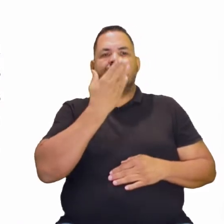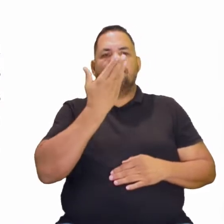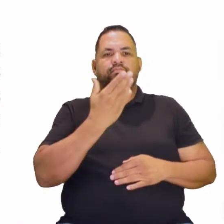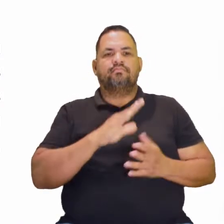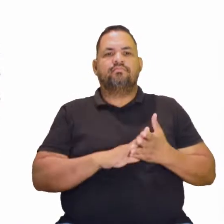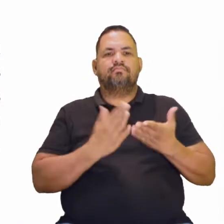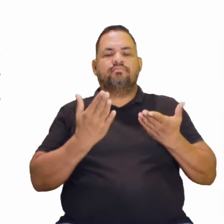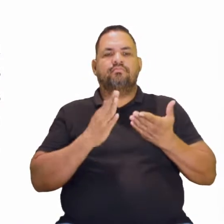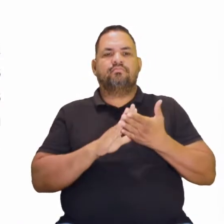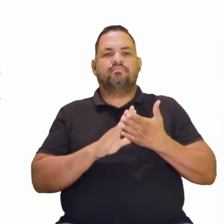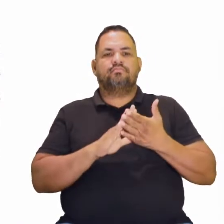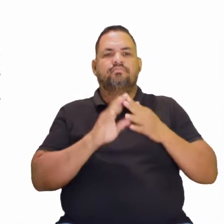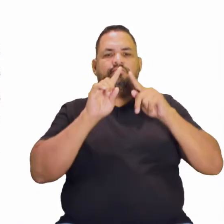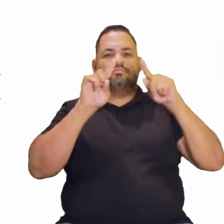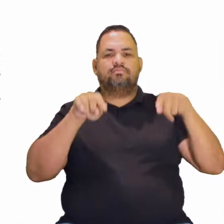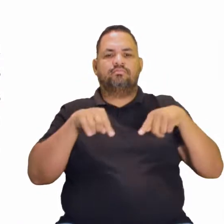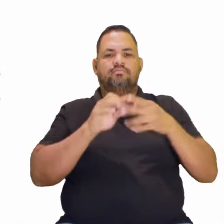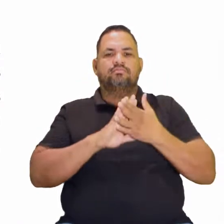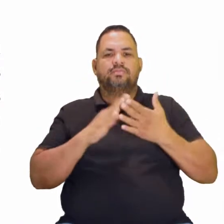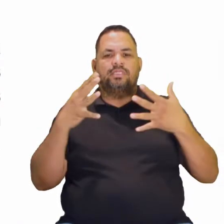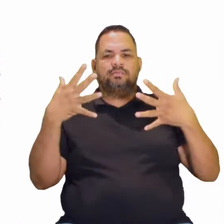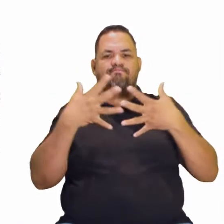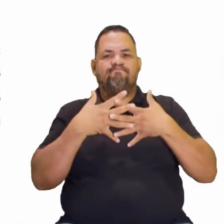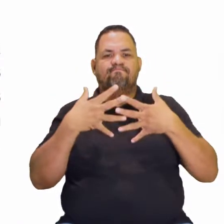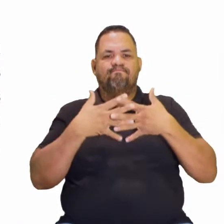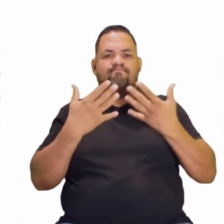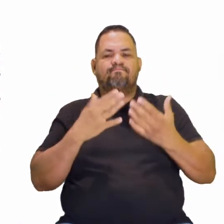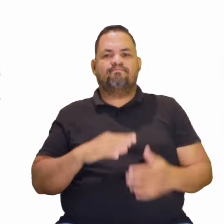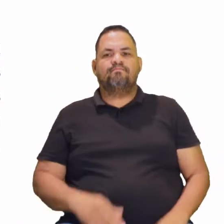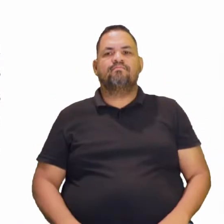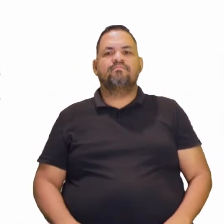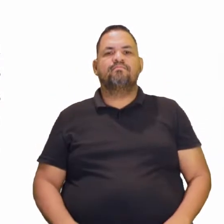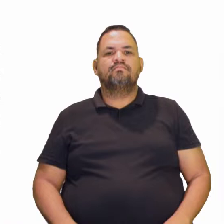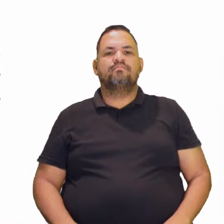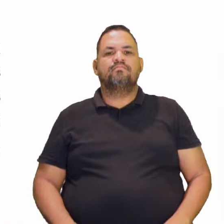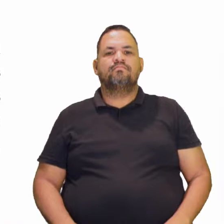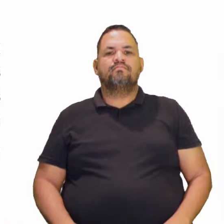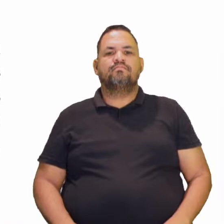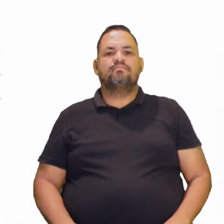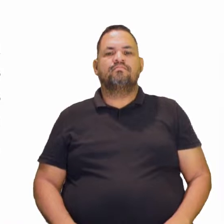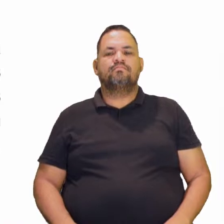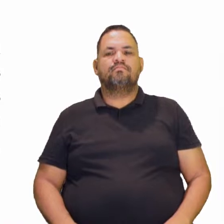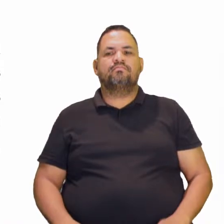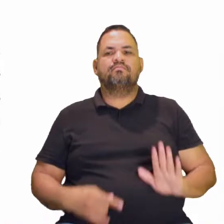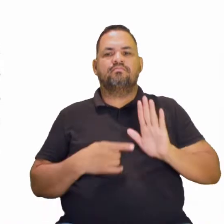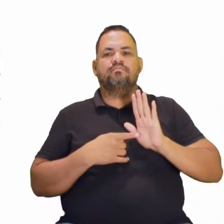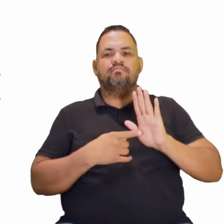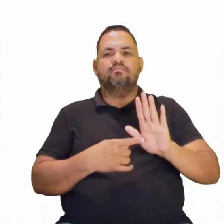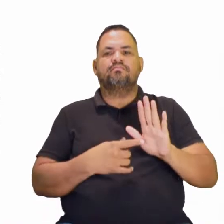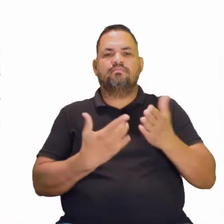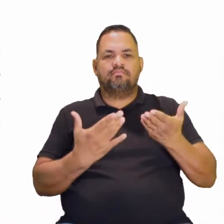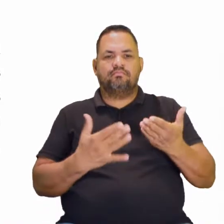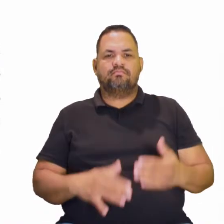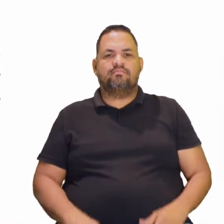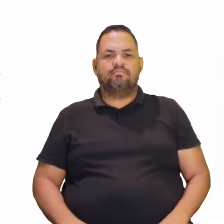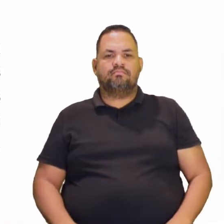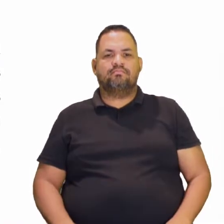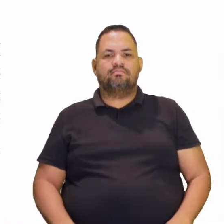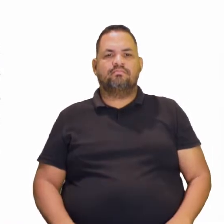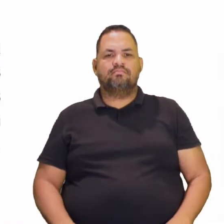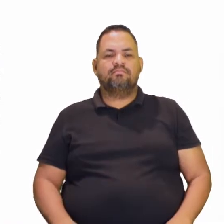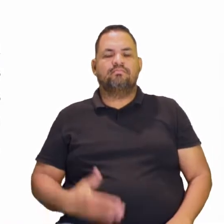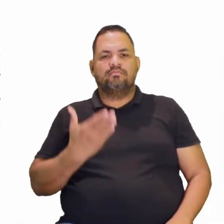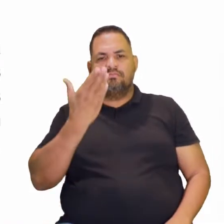mais complexas, né, do Lázaro Segall, onde ele retrata